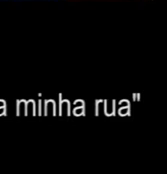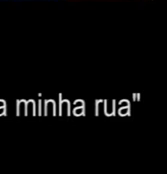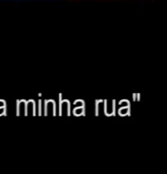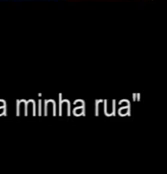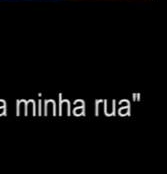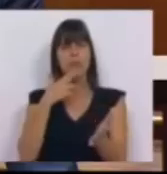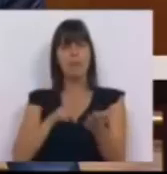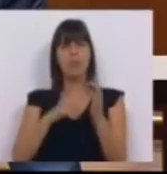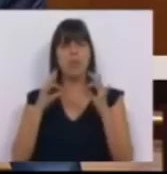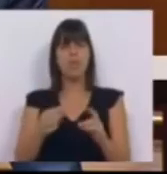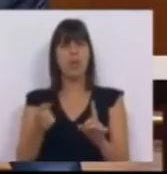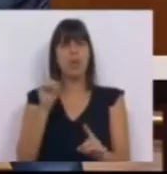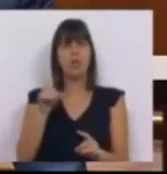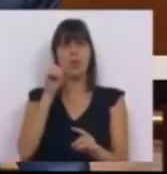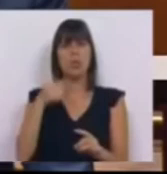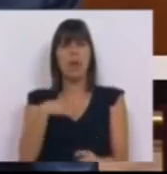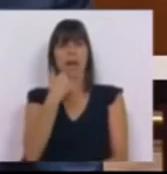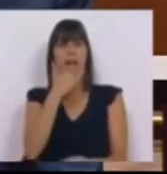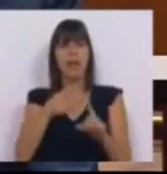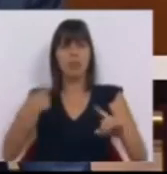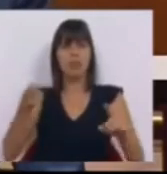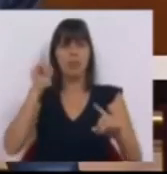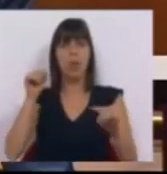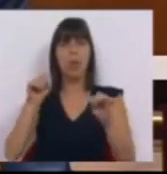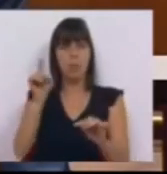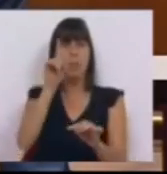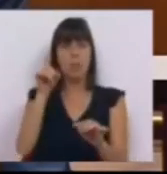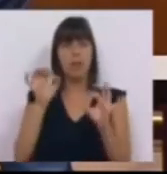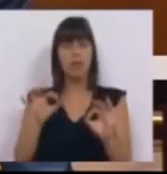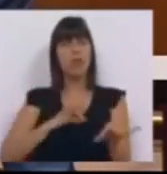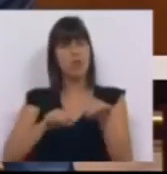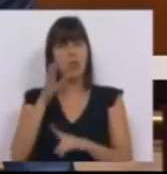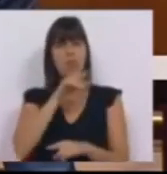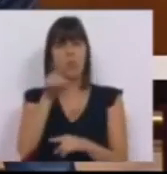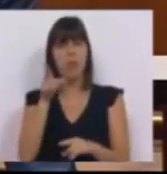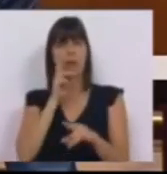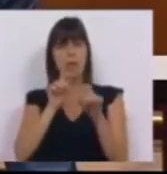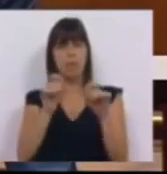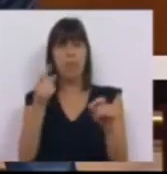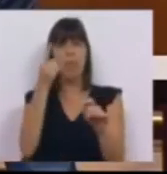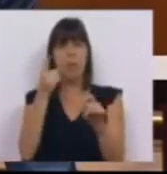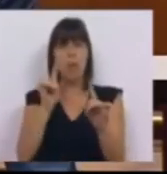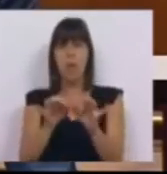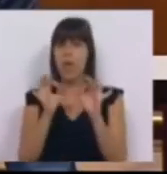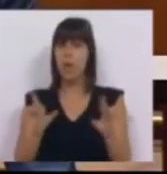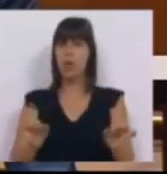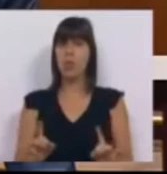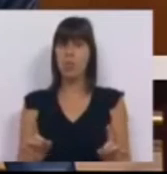Senhores deputados, isto é muito sério, isto não é uma questão para nós rirmos. Isto é uma questão, os senhores deputados estão a assistir a uma coisa que não é